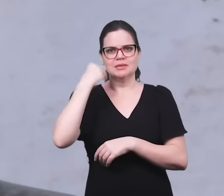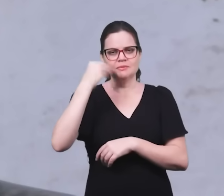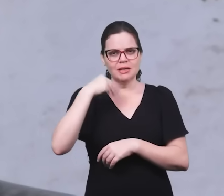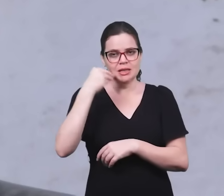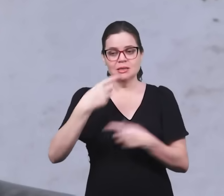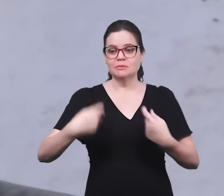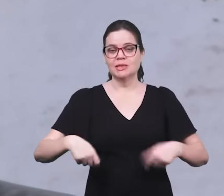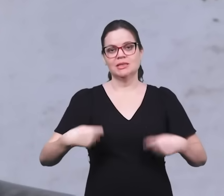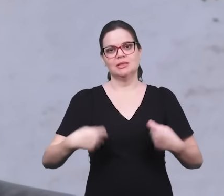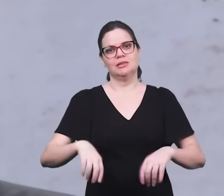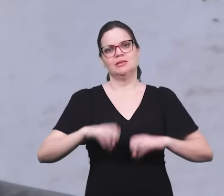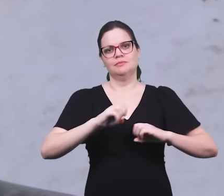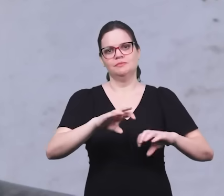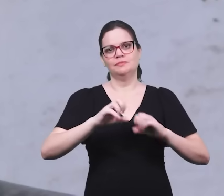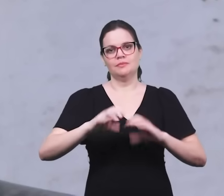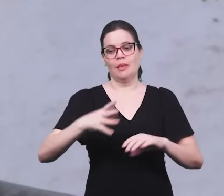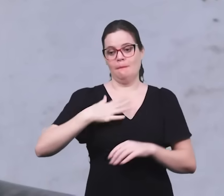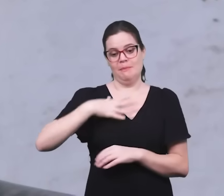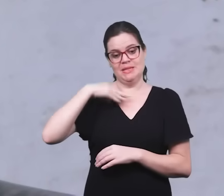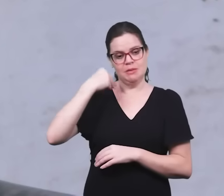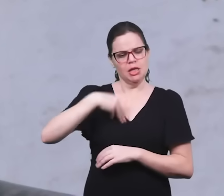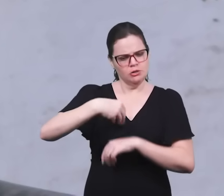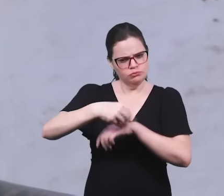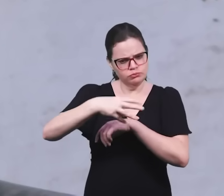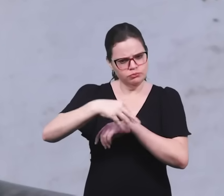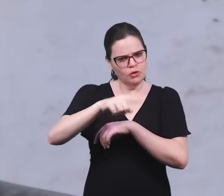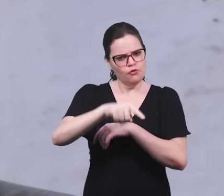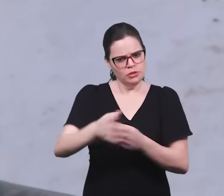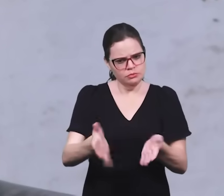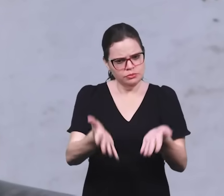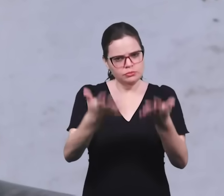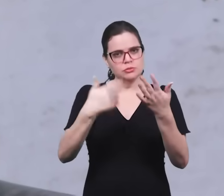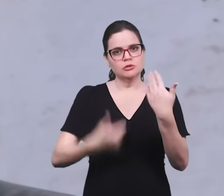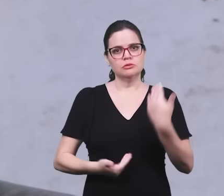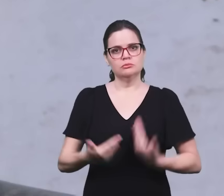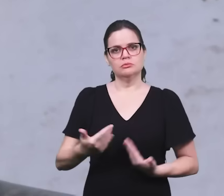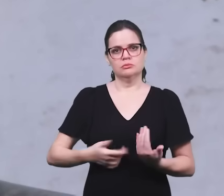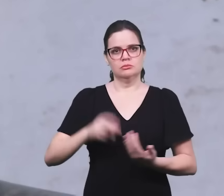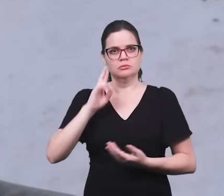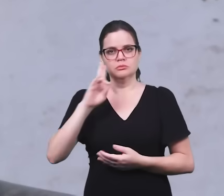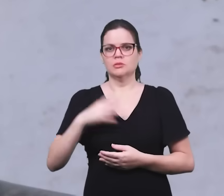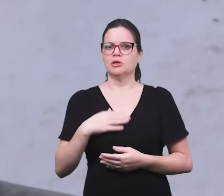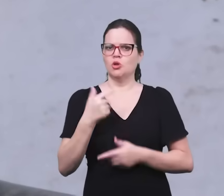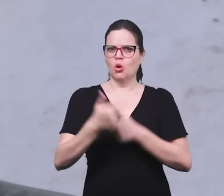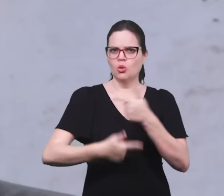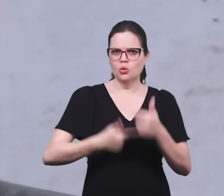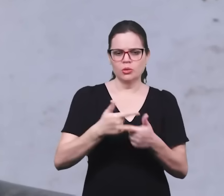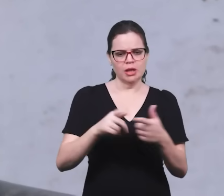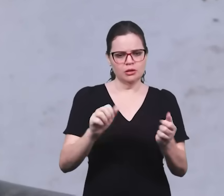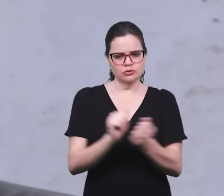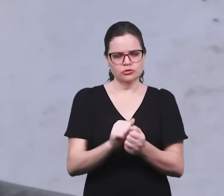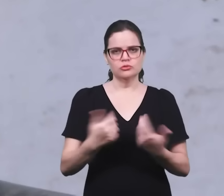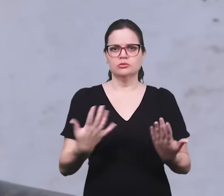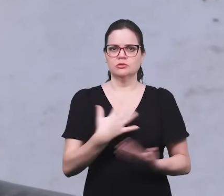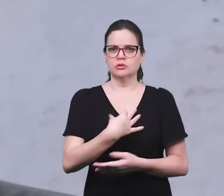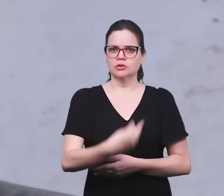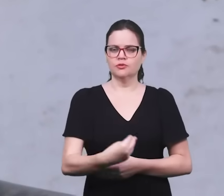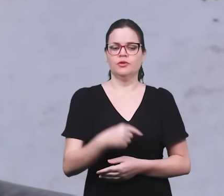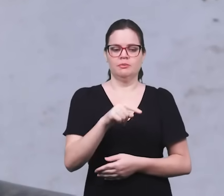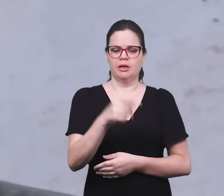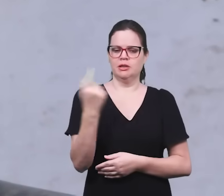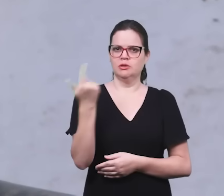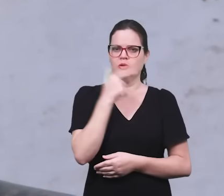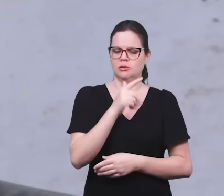os filhos a buscar o Senhor, Bom. de lutar pelos filhos, né, para que os